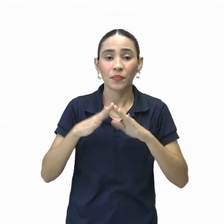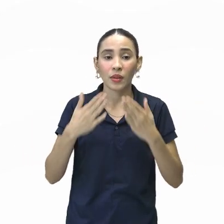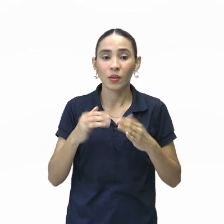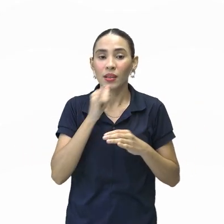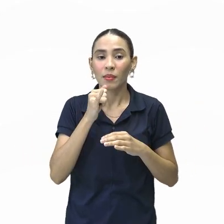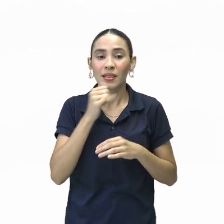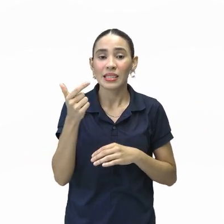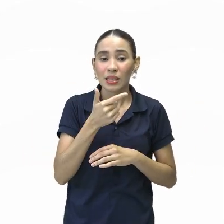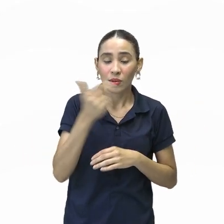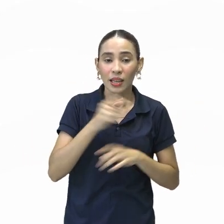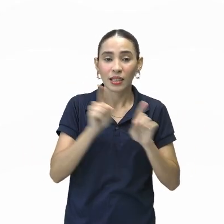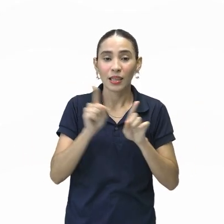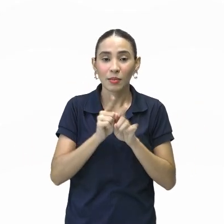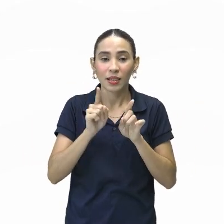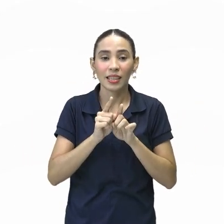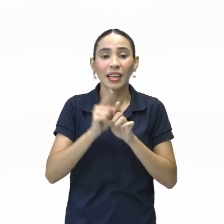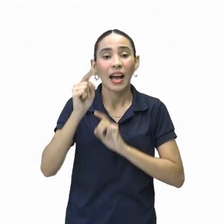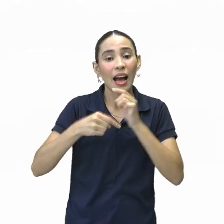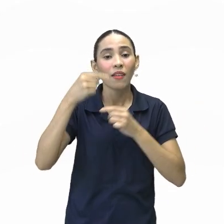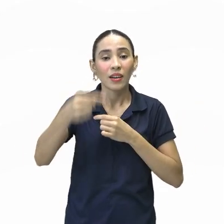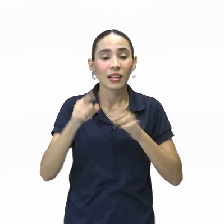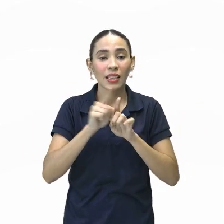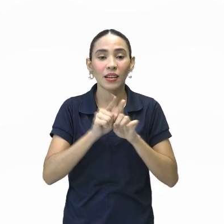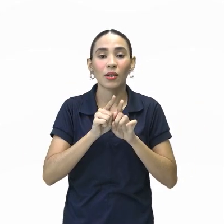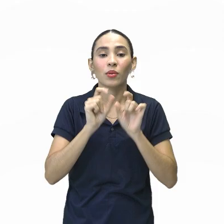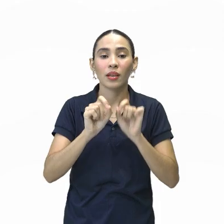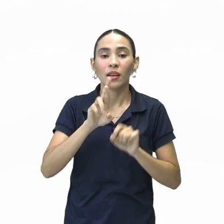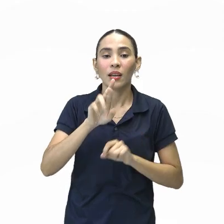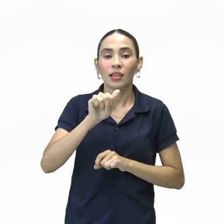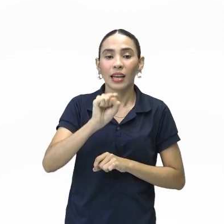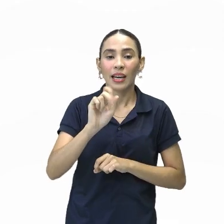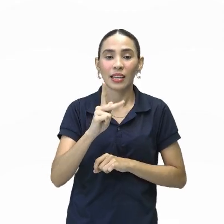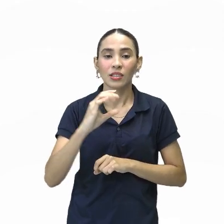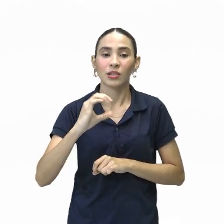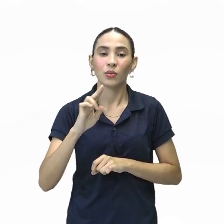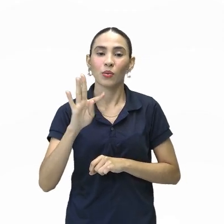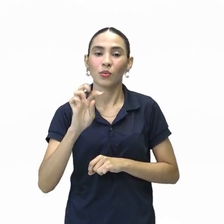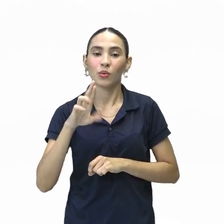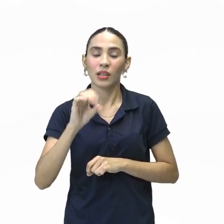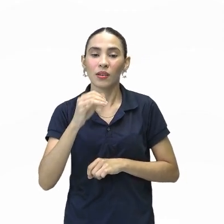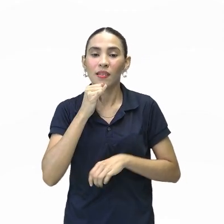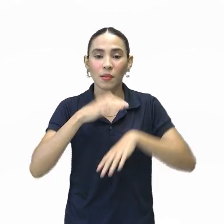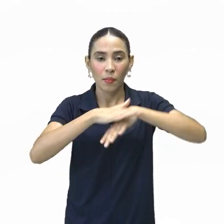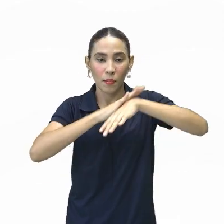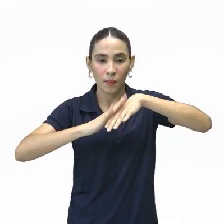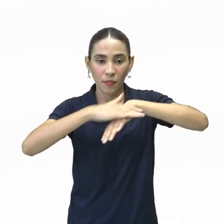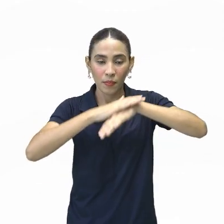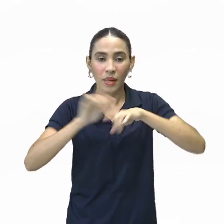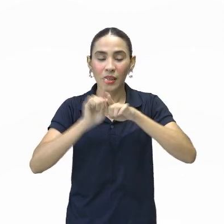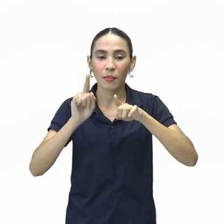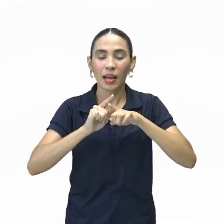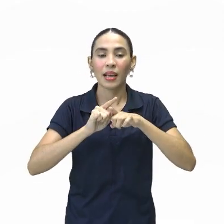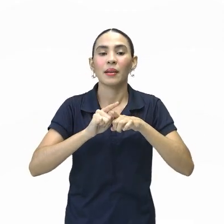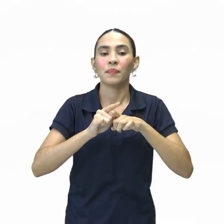A fase secundária, né, uma fase que avança, é o rash cutâneo, que são as palmas das mãos e solas dos